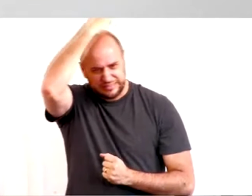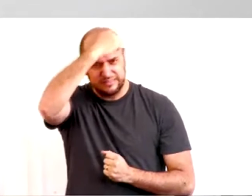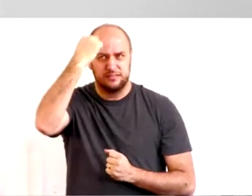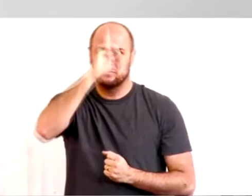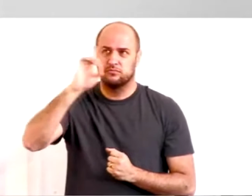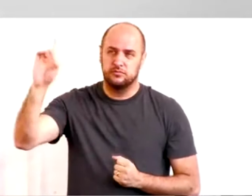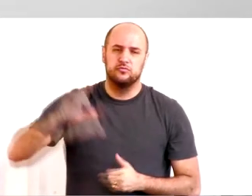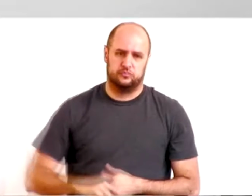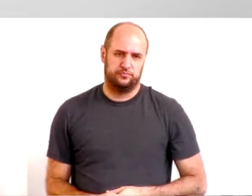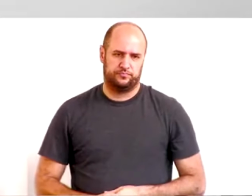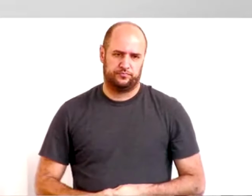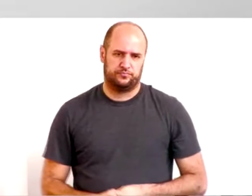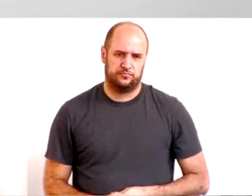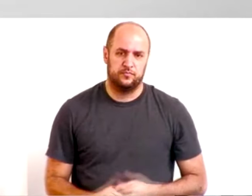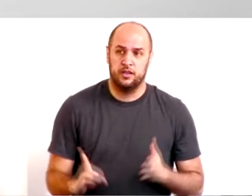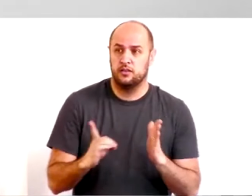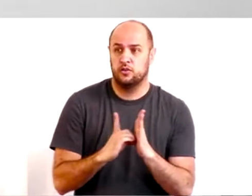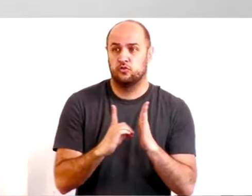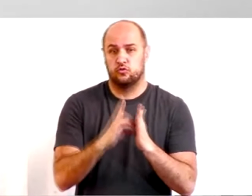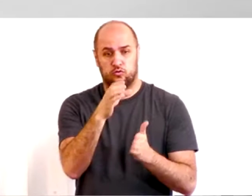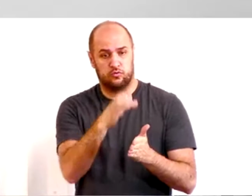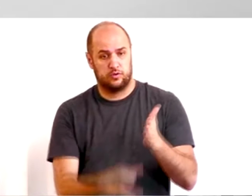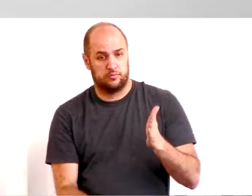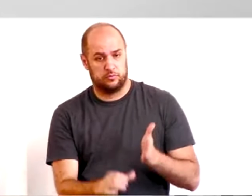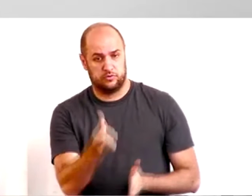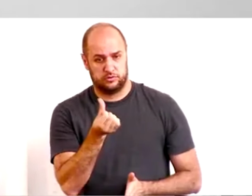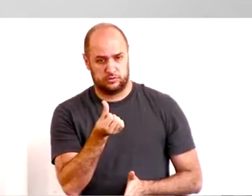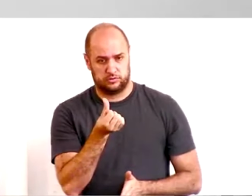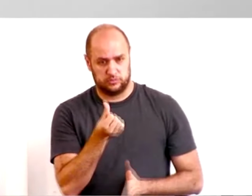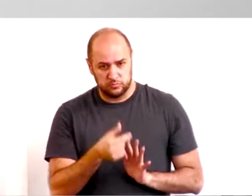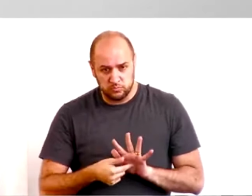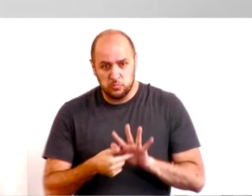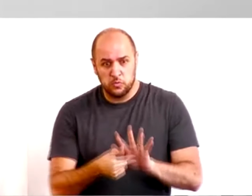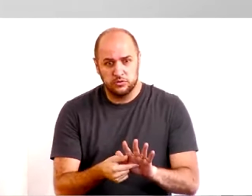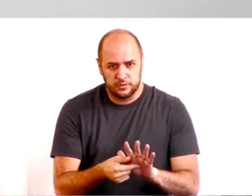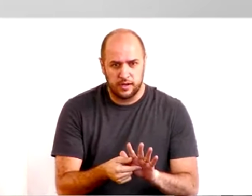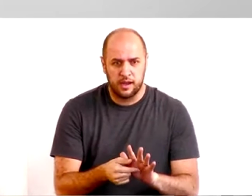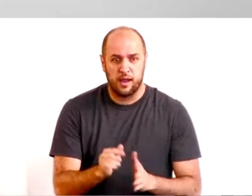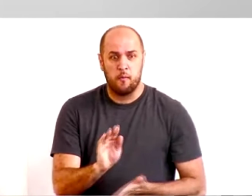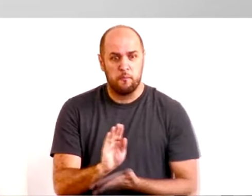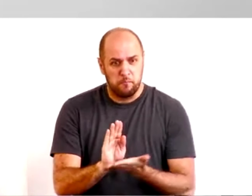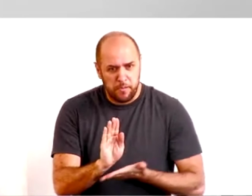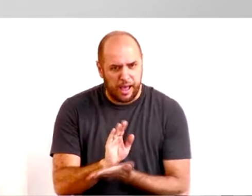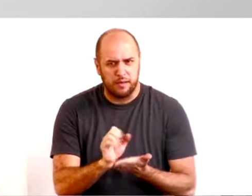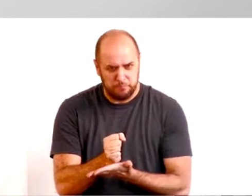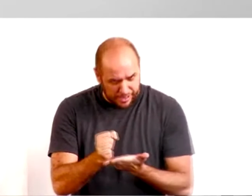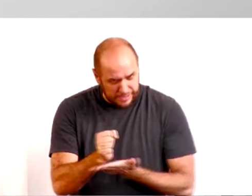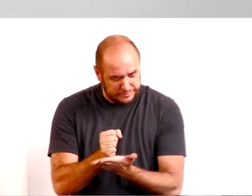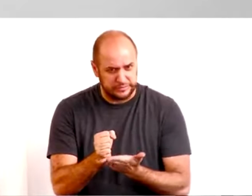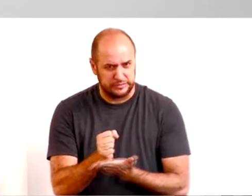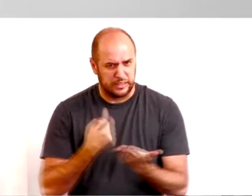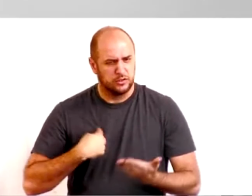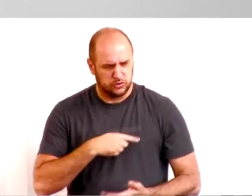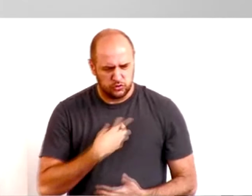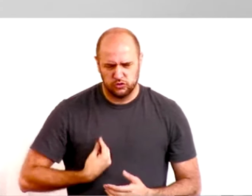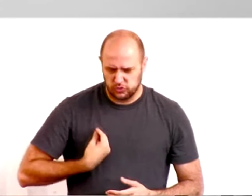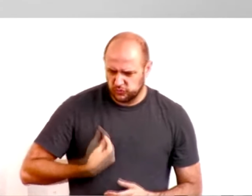Deuteronômio, no capítulo 6, nos mostra mais uma base a respeito desta necessidade de vivermos uma